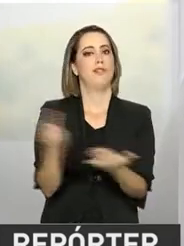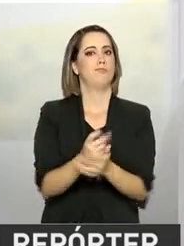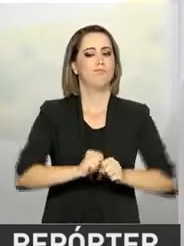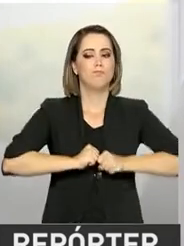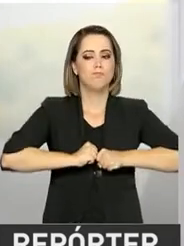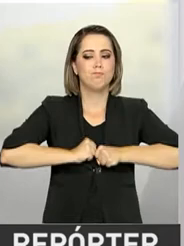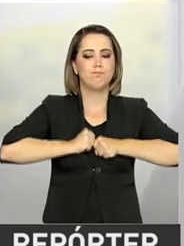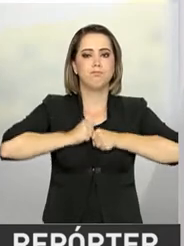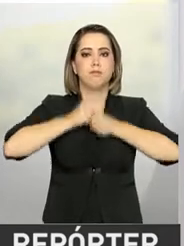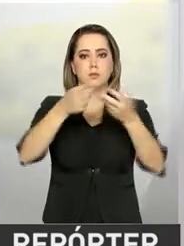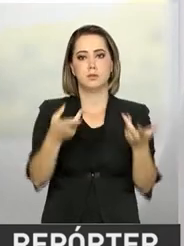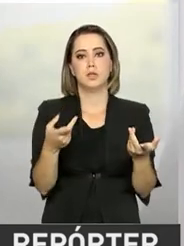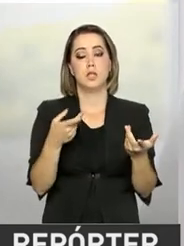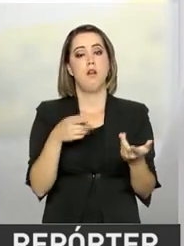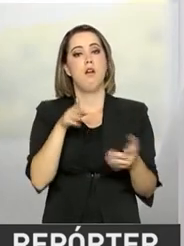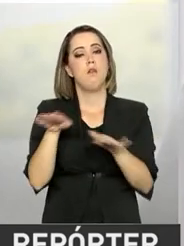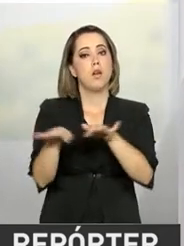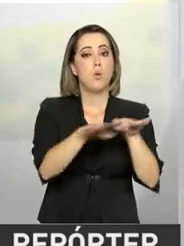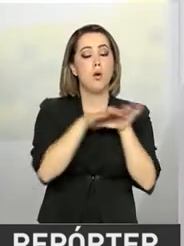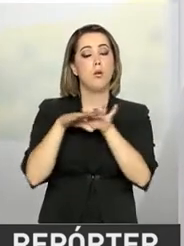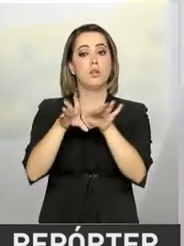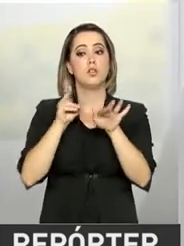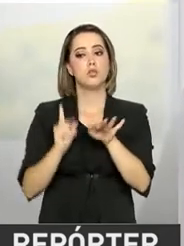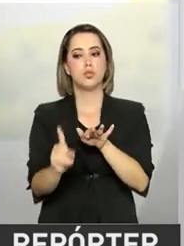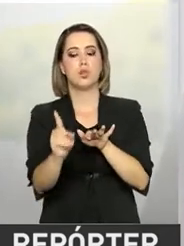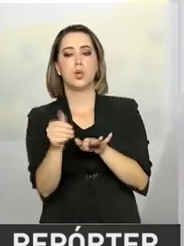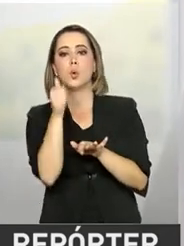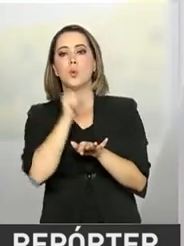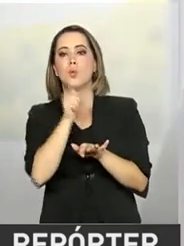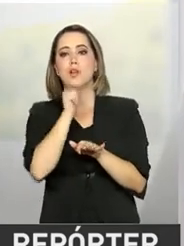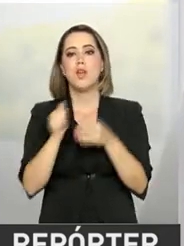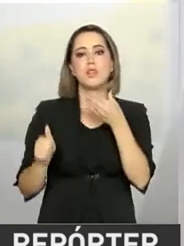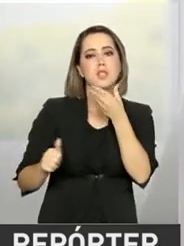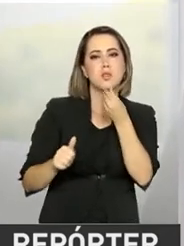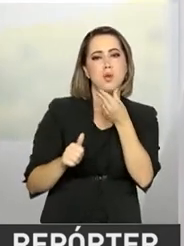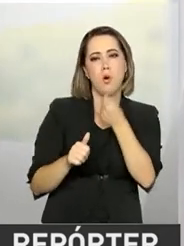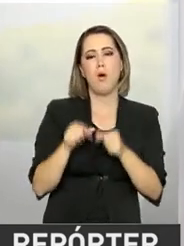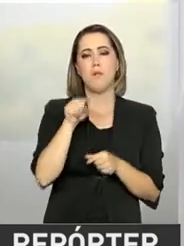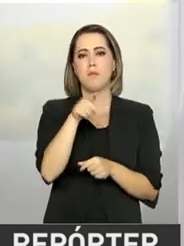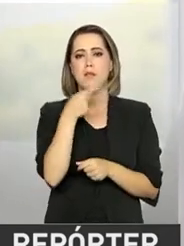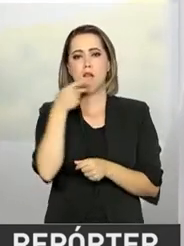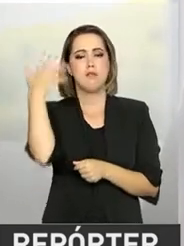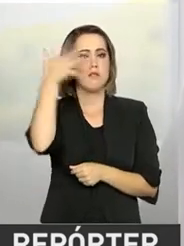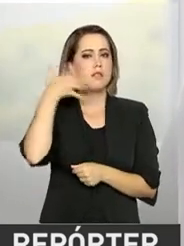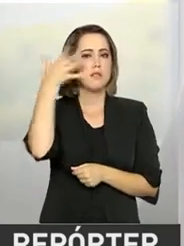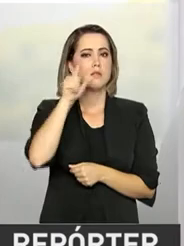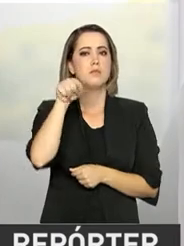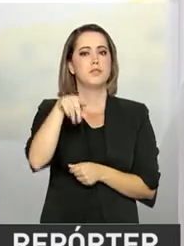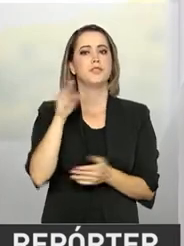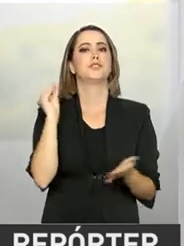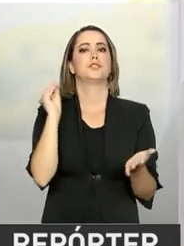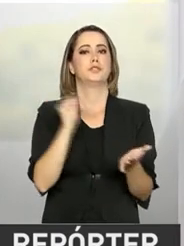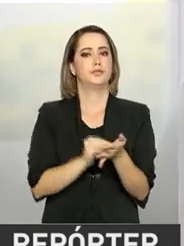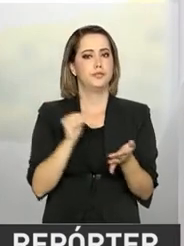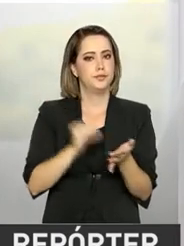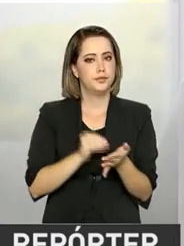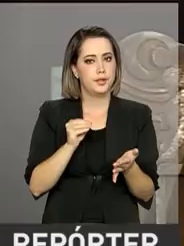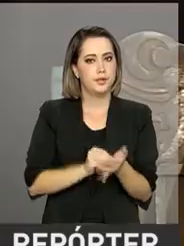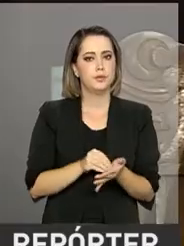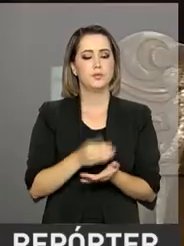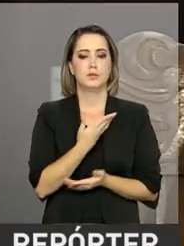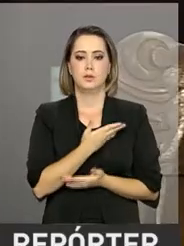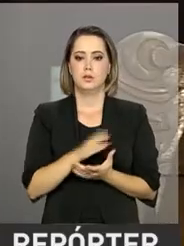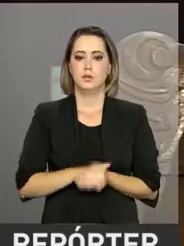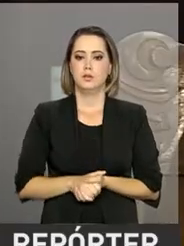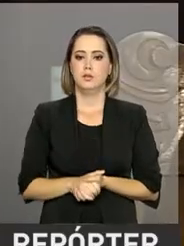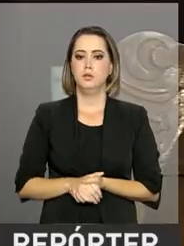esforço. Sobre a igualdade de direitos entre homens e mulheres, Gleice Mendonça explica que ainda há muito por fazer.